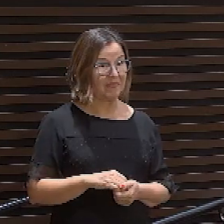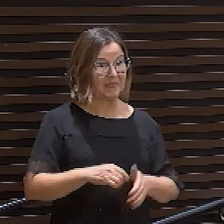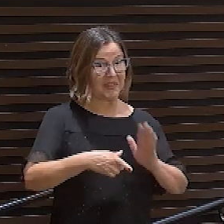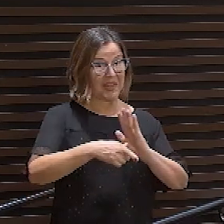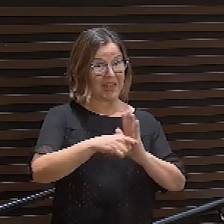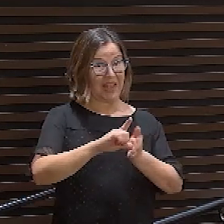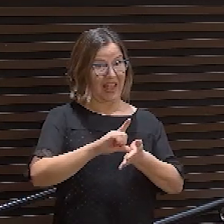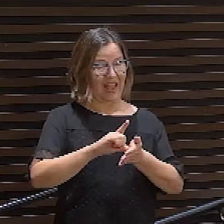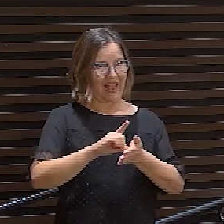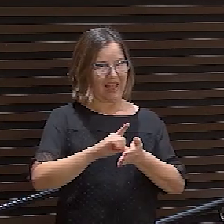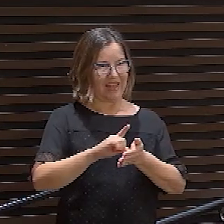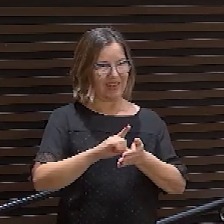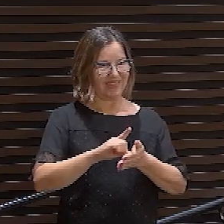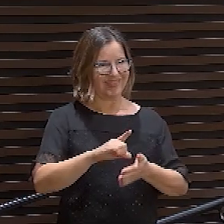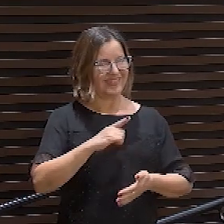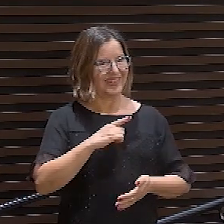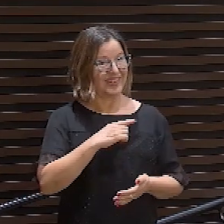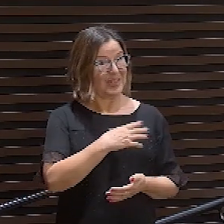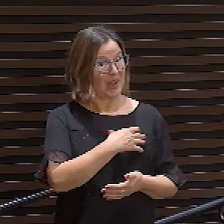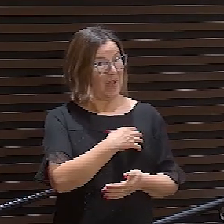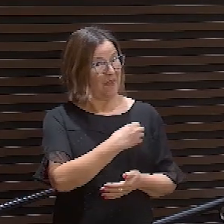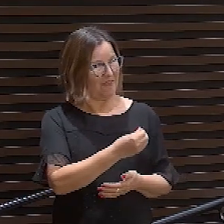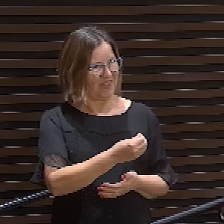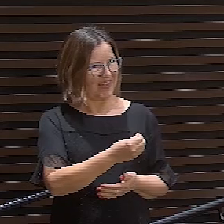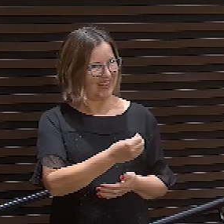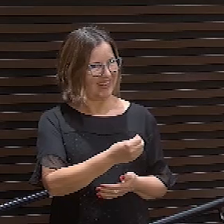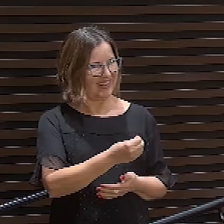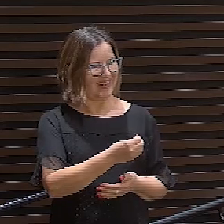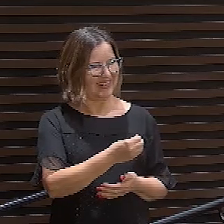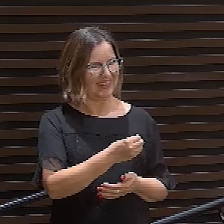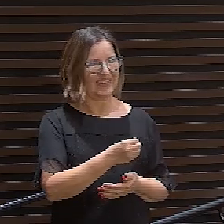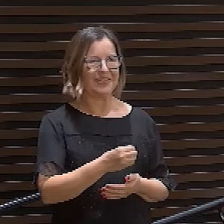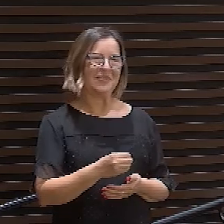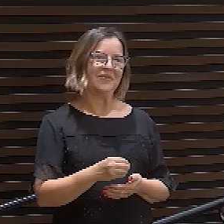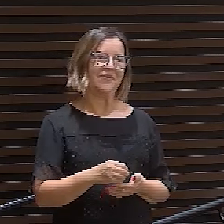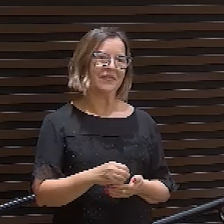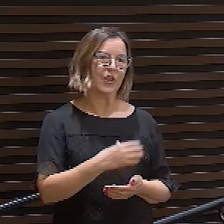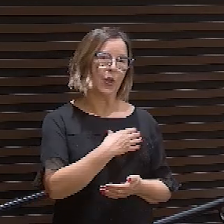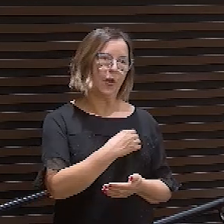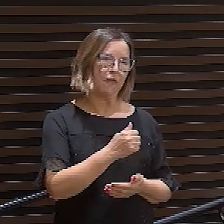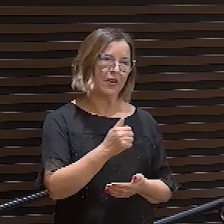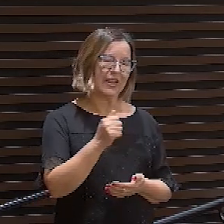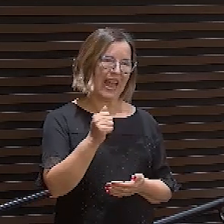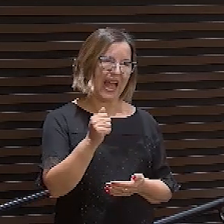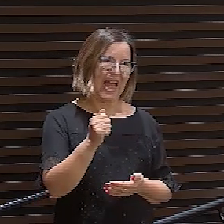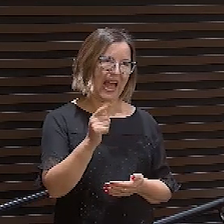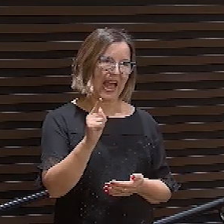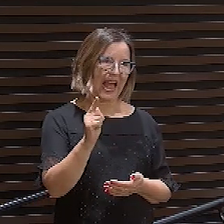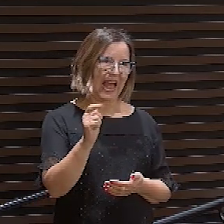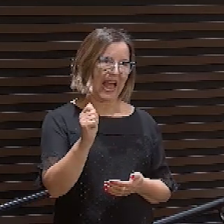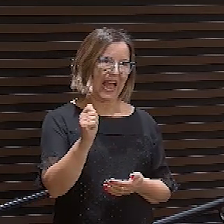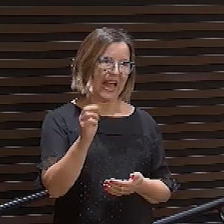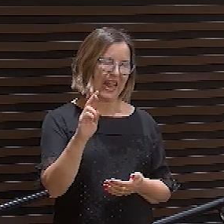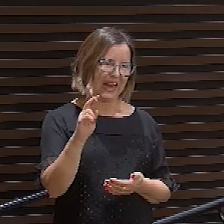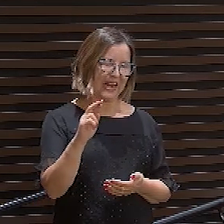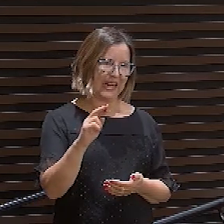Antes dele gerar o filho da Agar. Pouquinho antes.